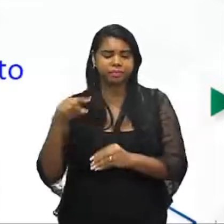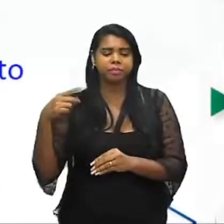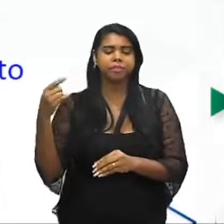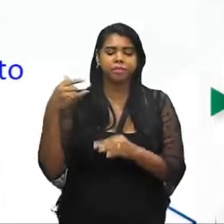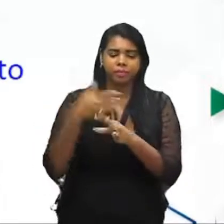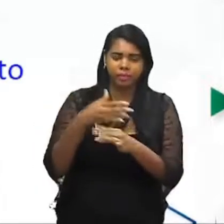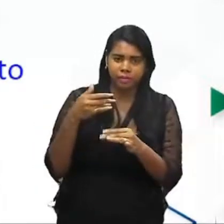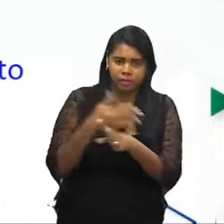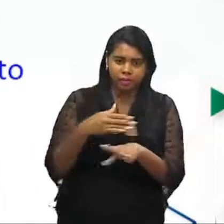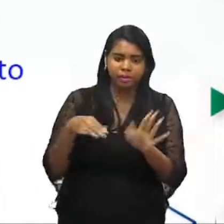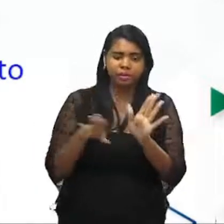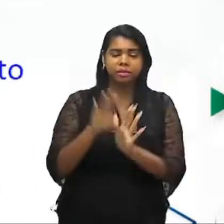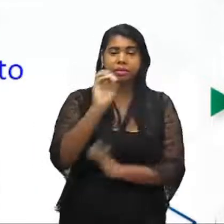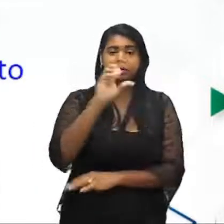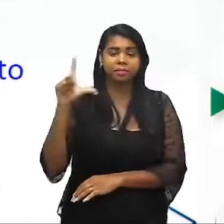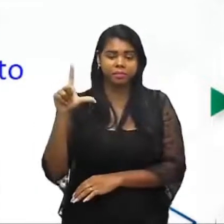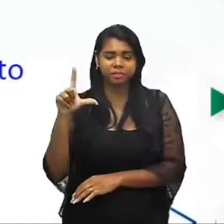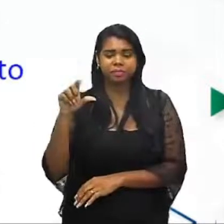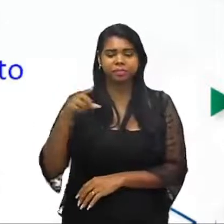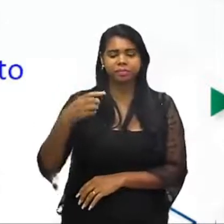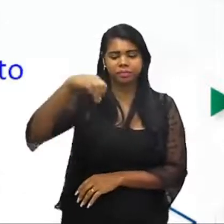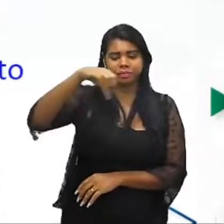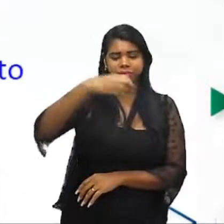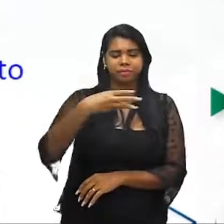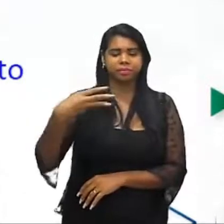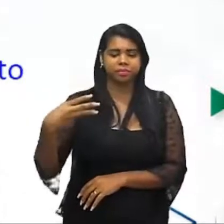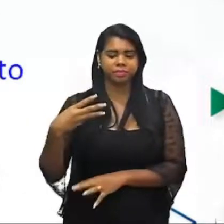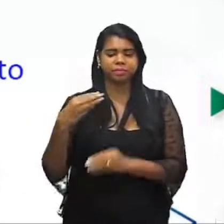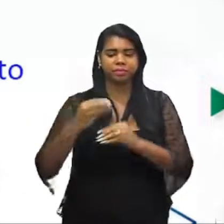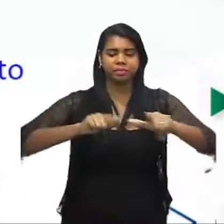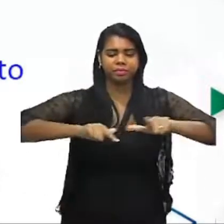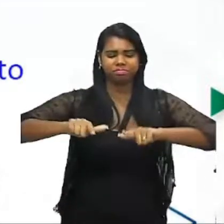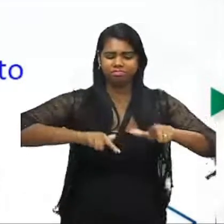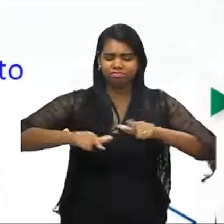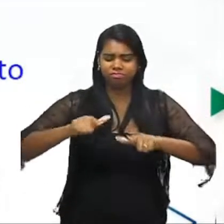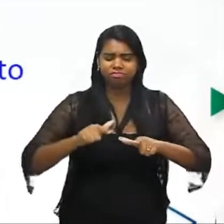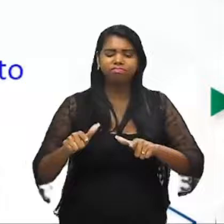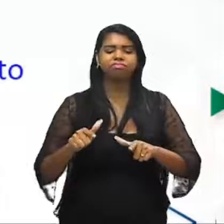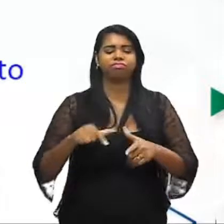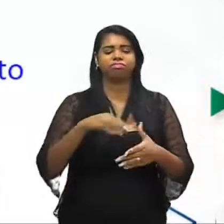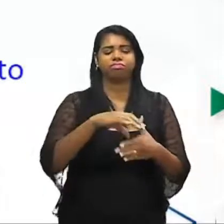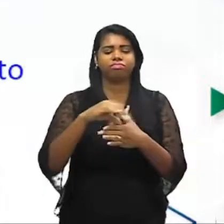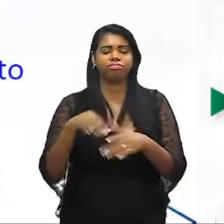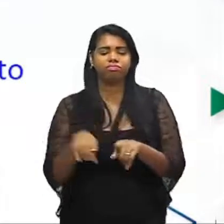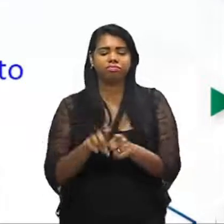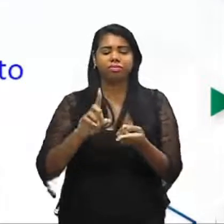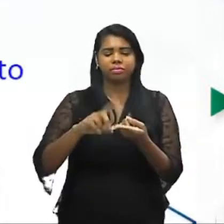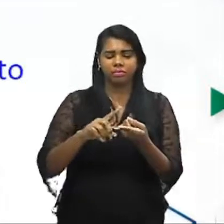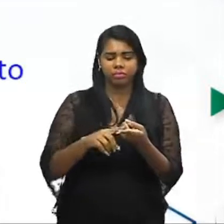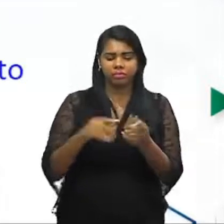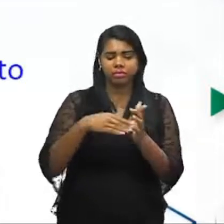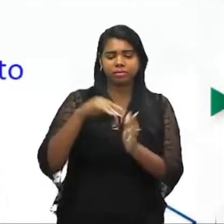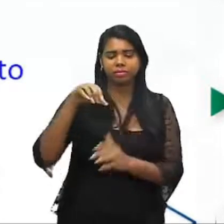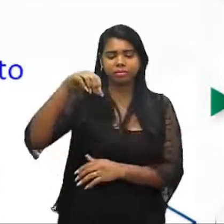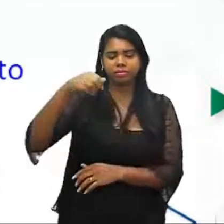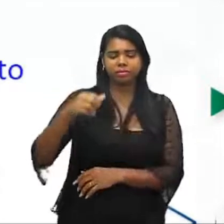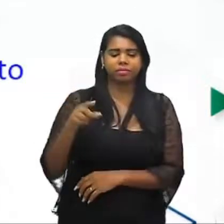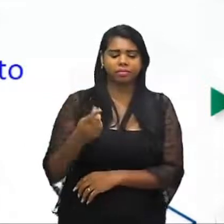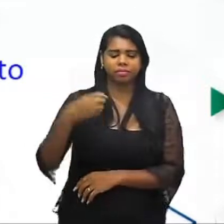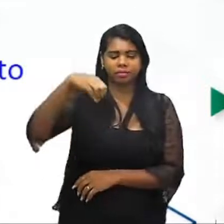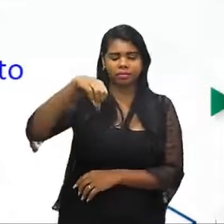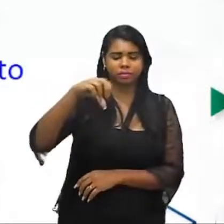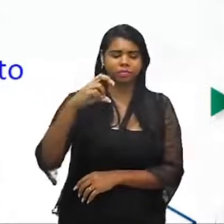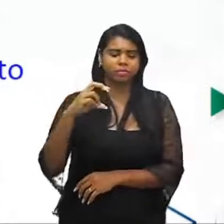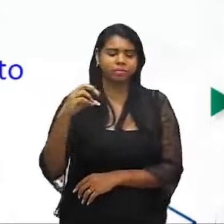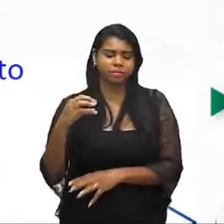cá, para Recife, até chegar em Olinda, em 1933, onde ele trabalhou como cartazista até